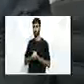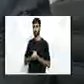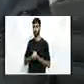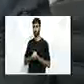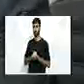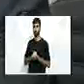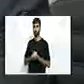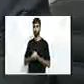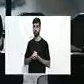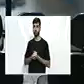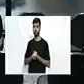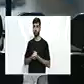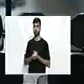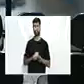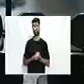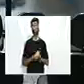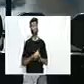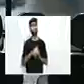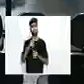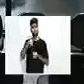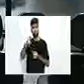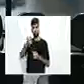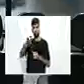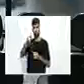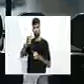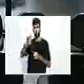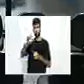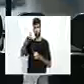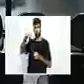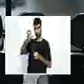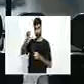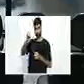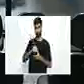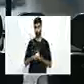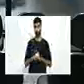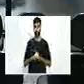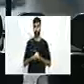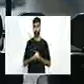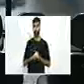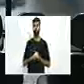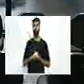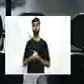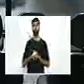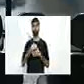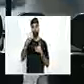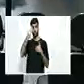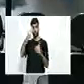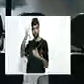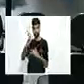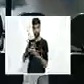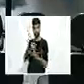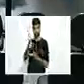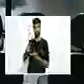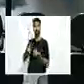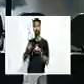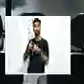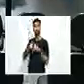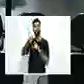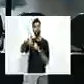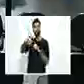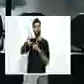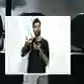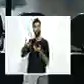ou professor professor ido Muito obrigado senhor presidente bem primeiro eu